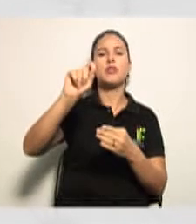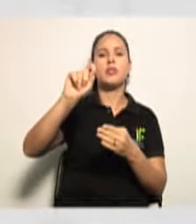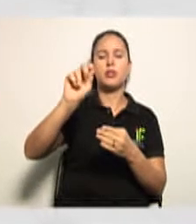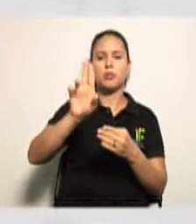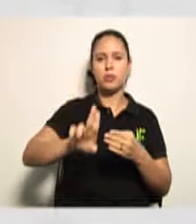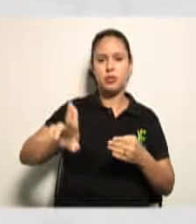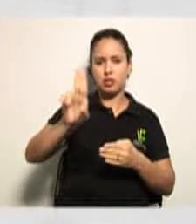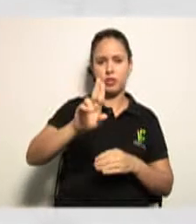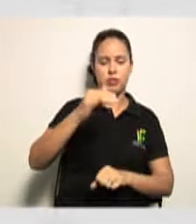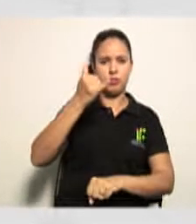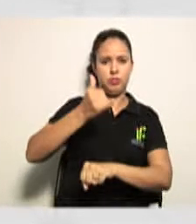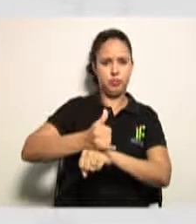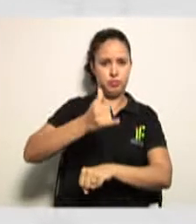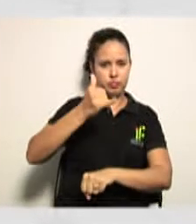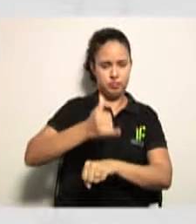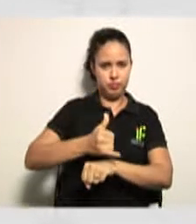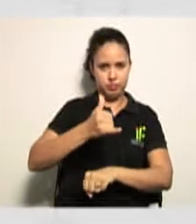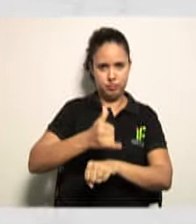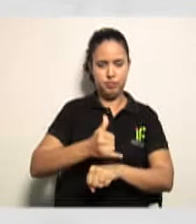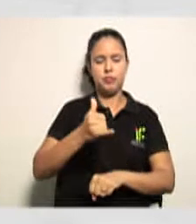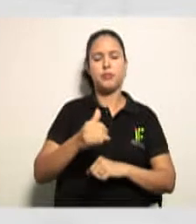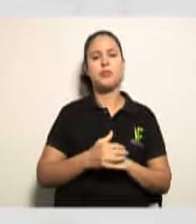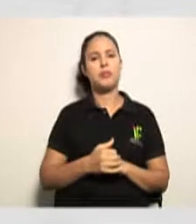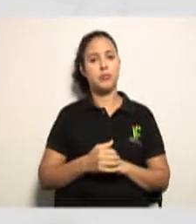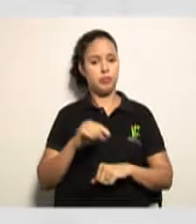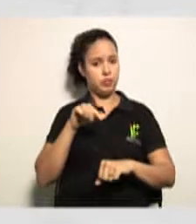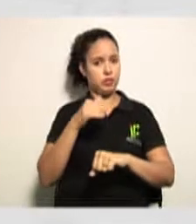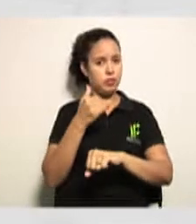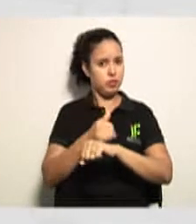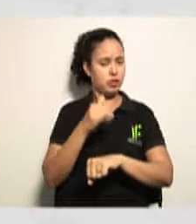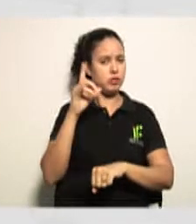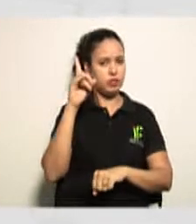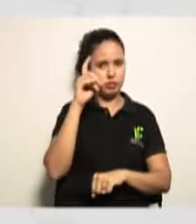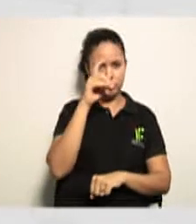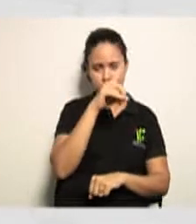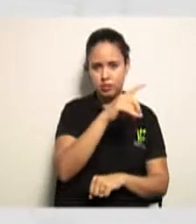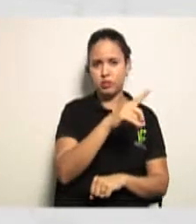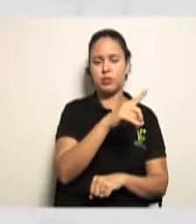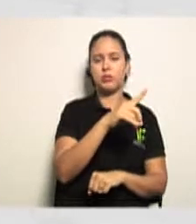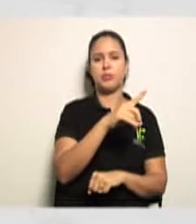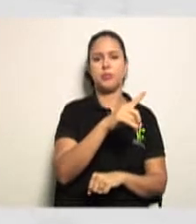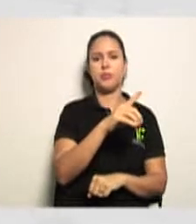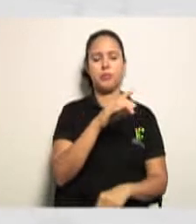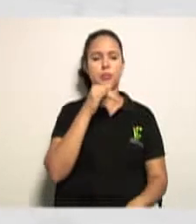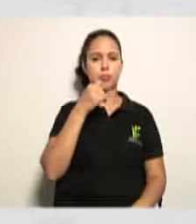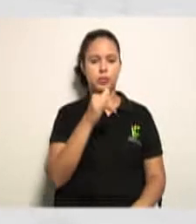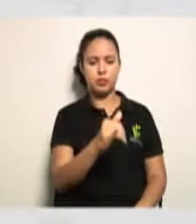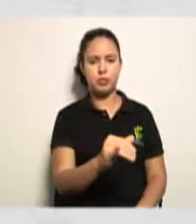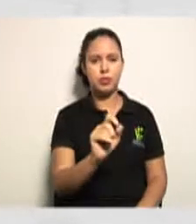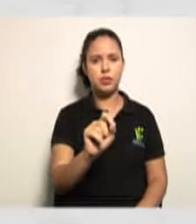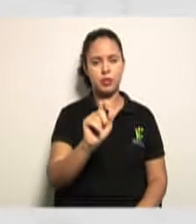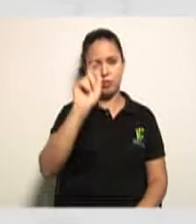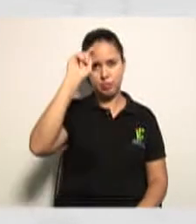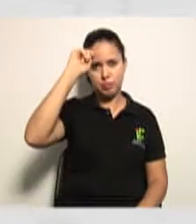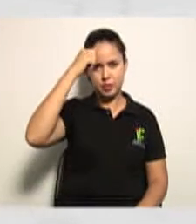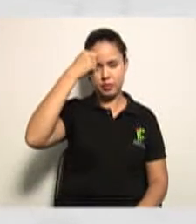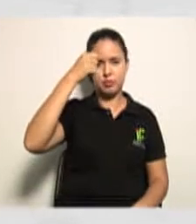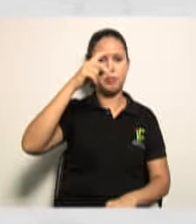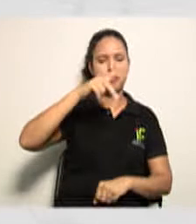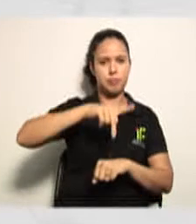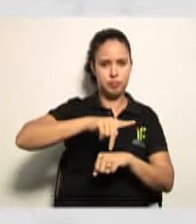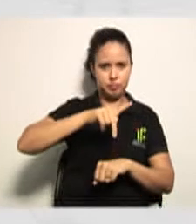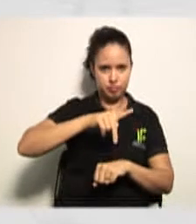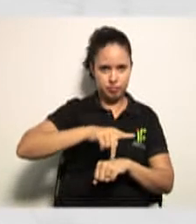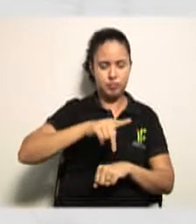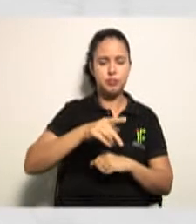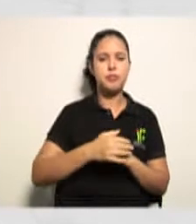ferro já era algo difícil de ser trabalhado. E a fonte de energia era o carvão, que também exigia mais